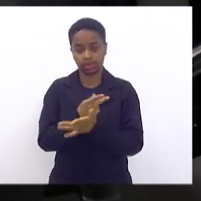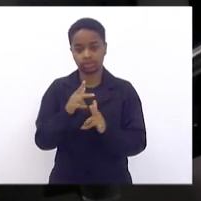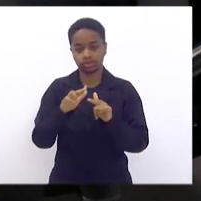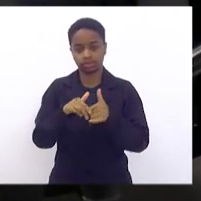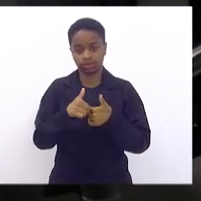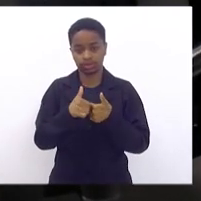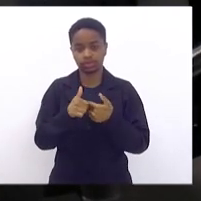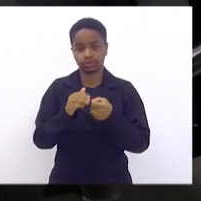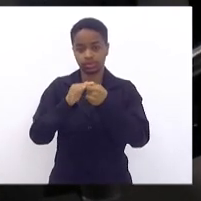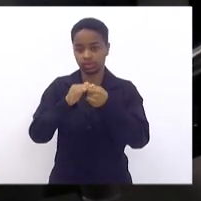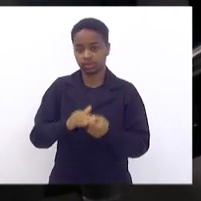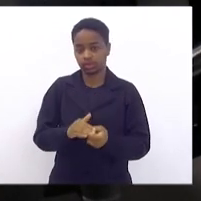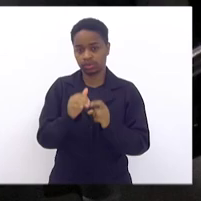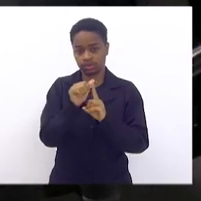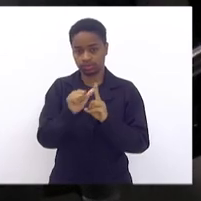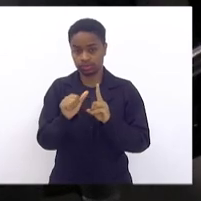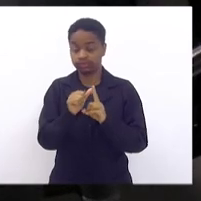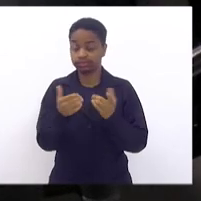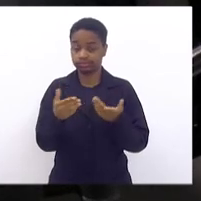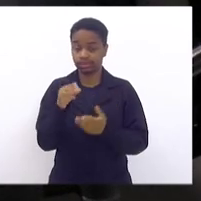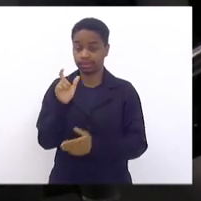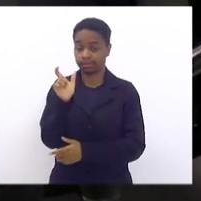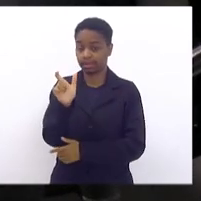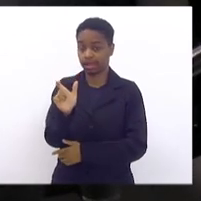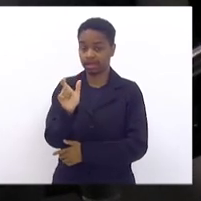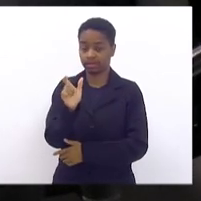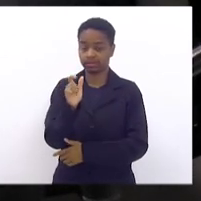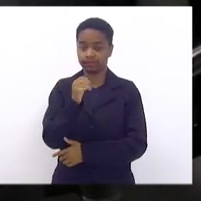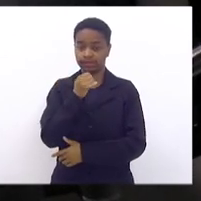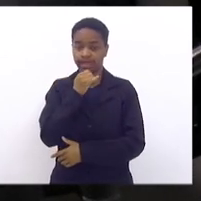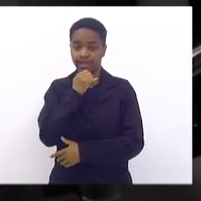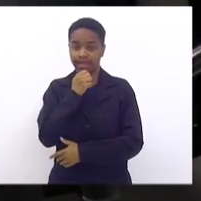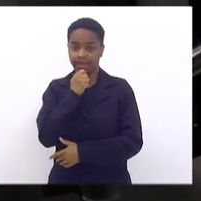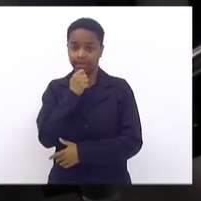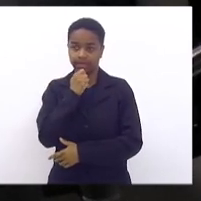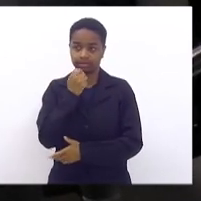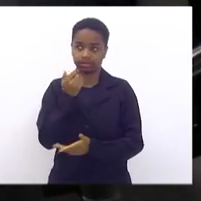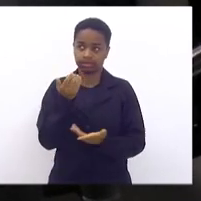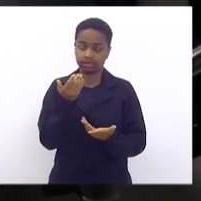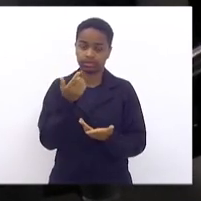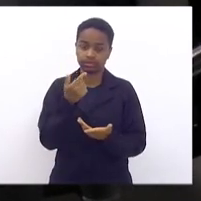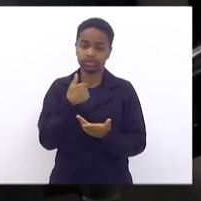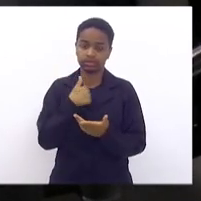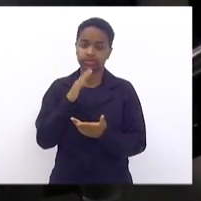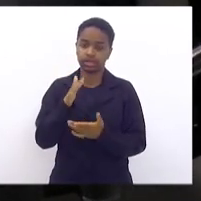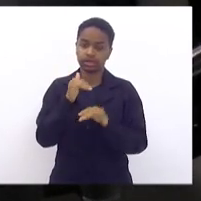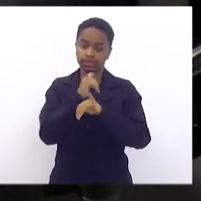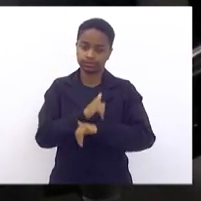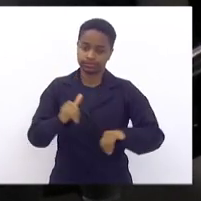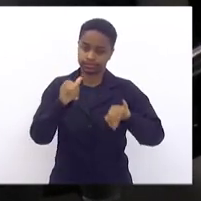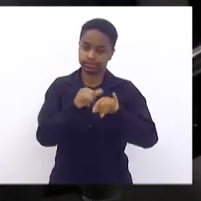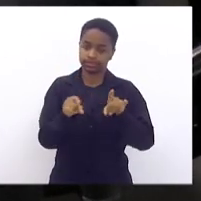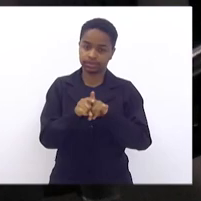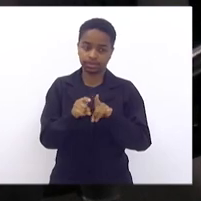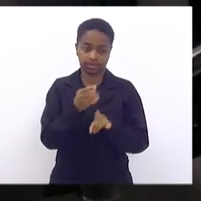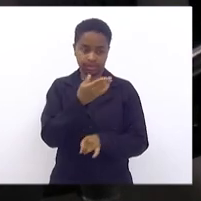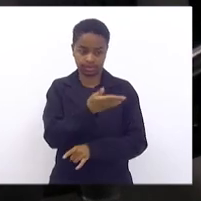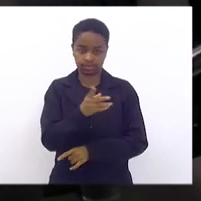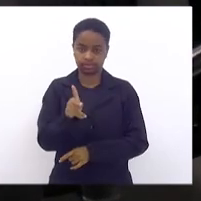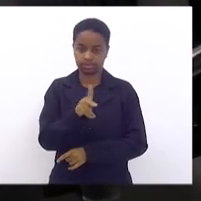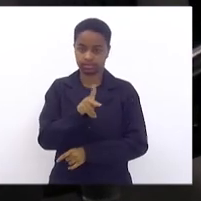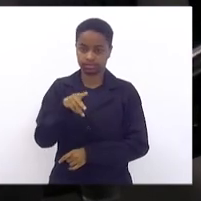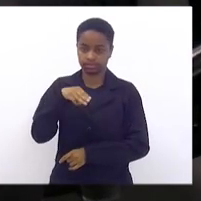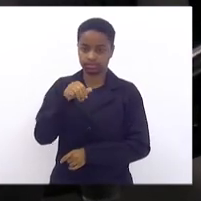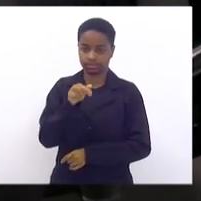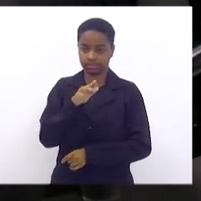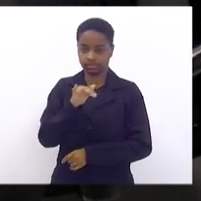né? Então, esse termo que ainda não é, já fazendo uma propaganda aqui da professora Mariana Valente,